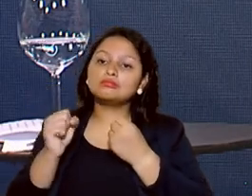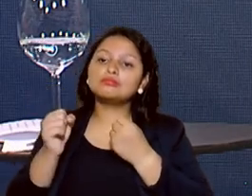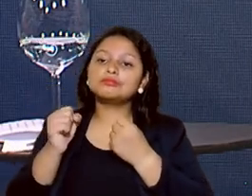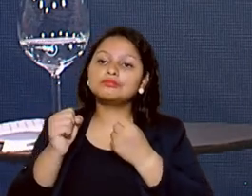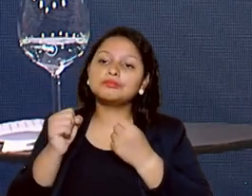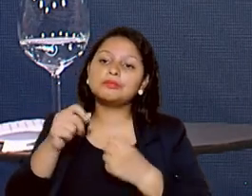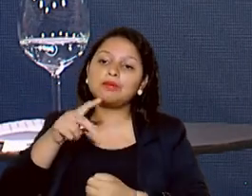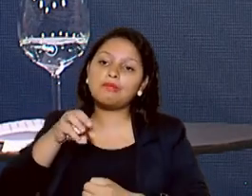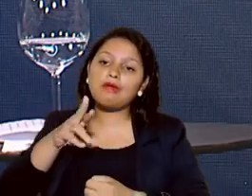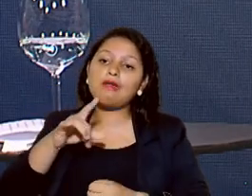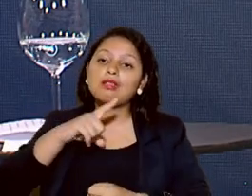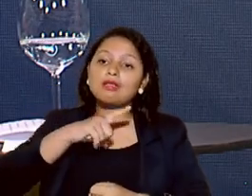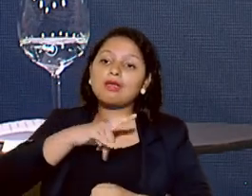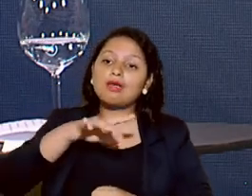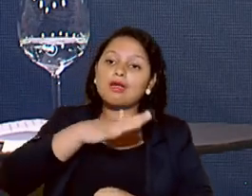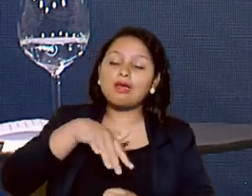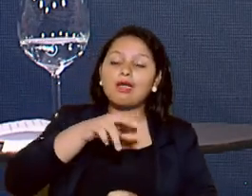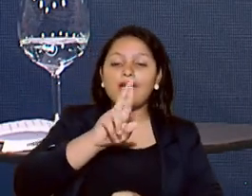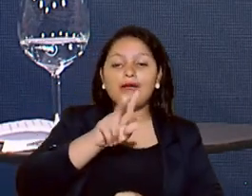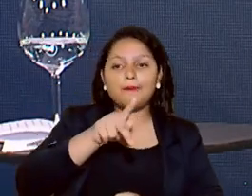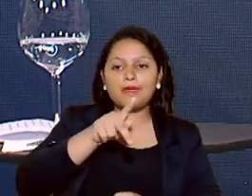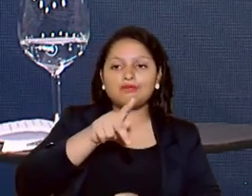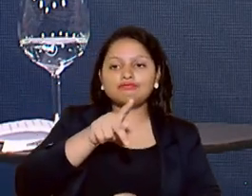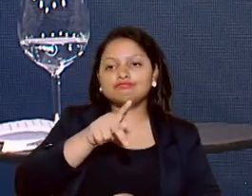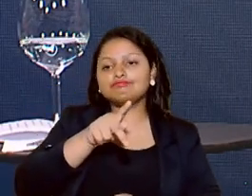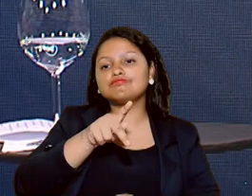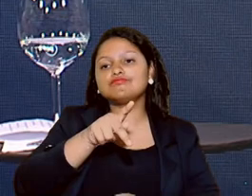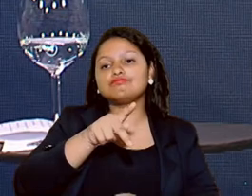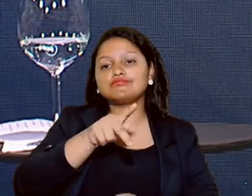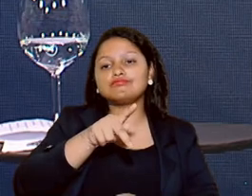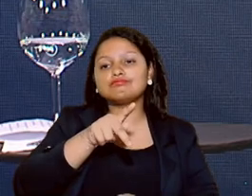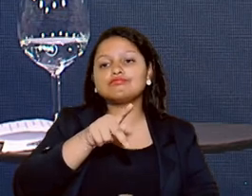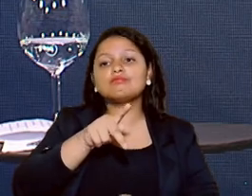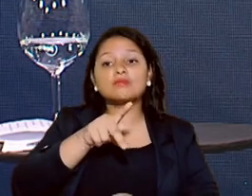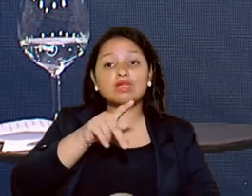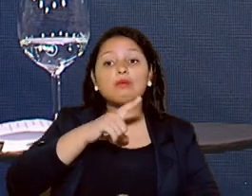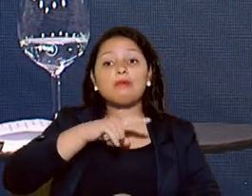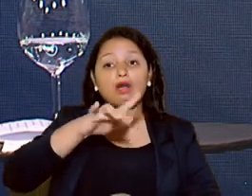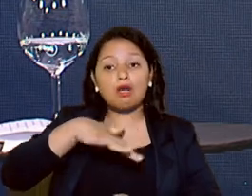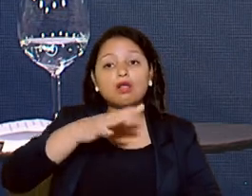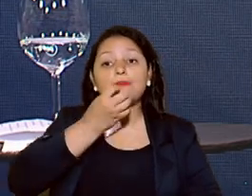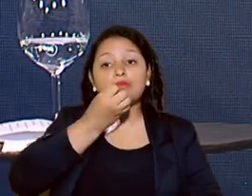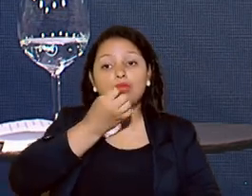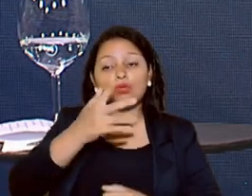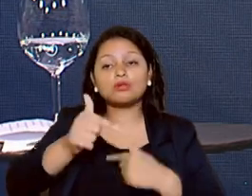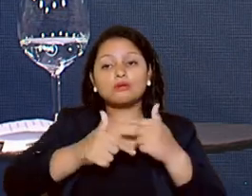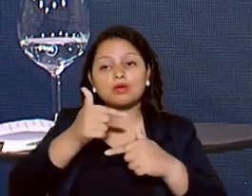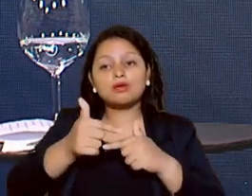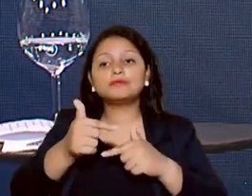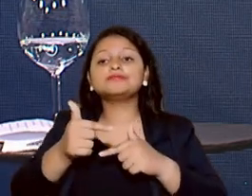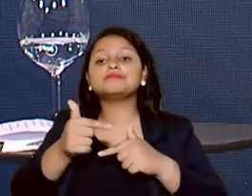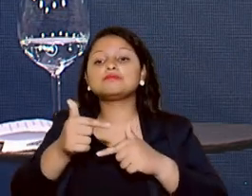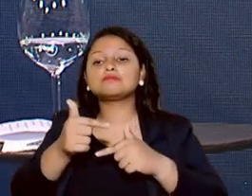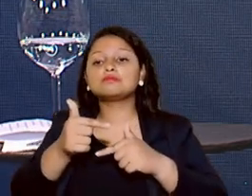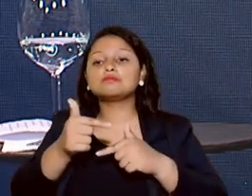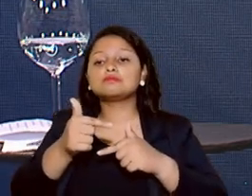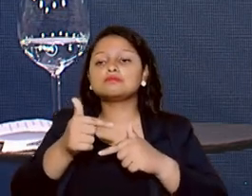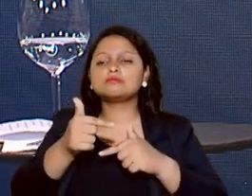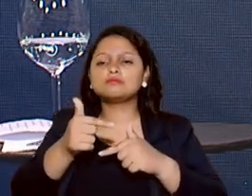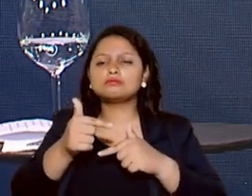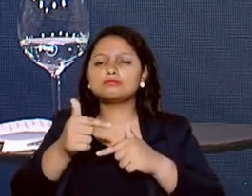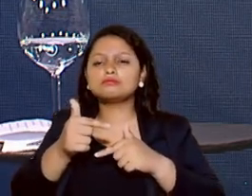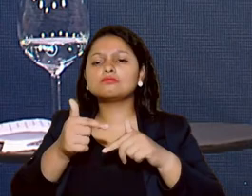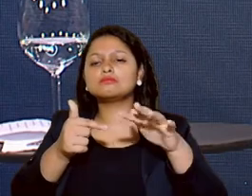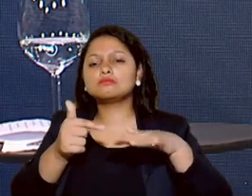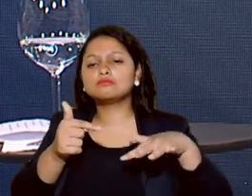tem um oceano que vem do rp Tá certo que outro oceano o espetacular para você trabalhar tem no caso do fornecedor